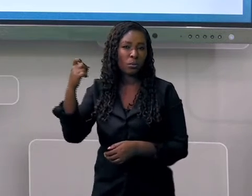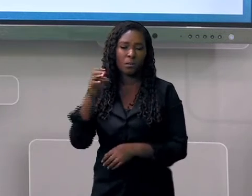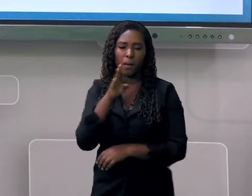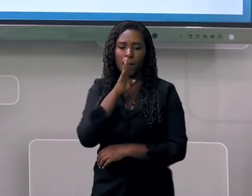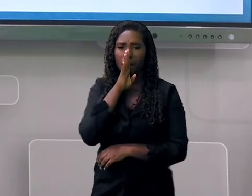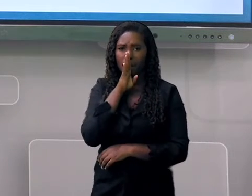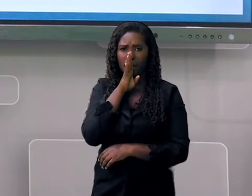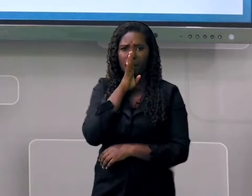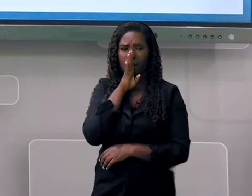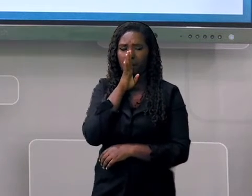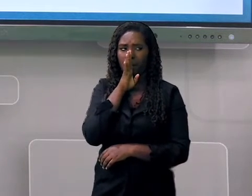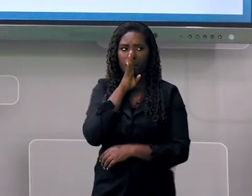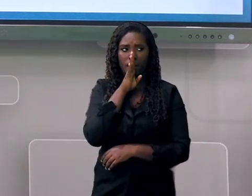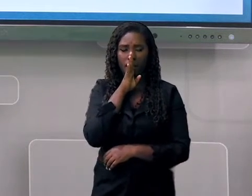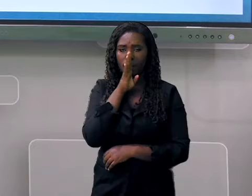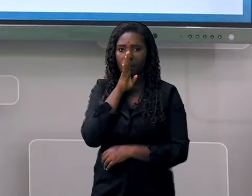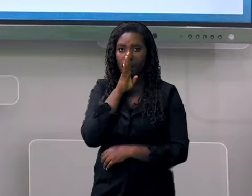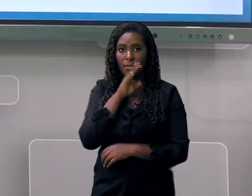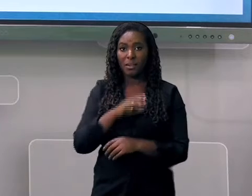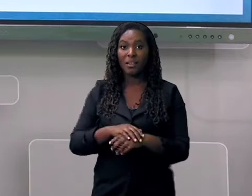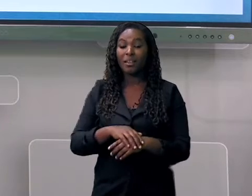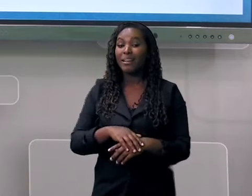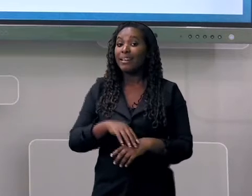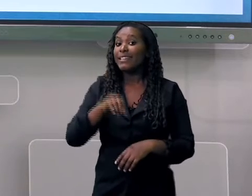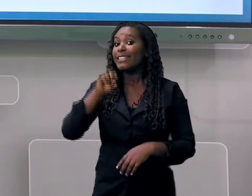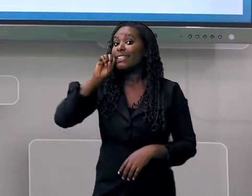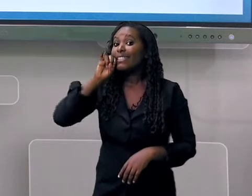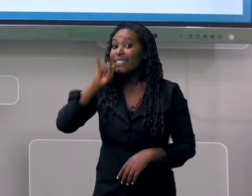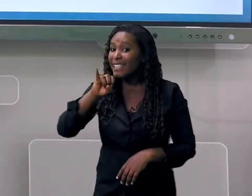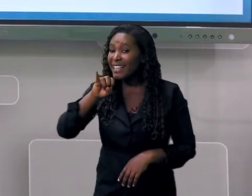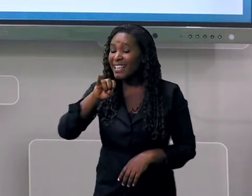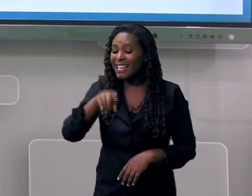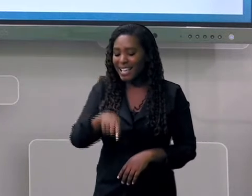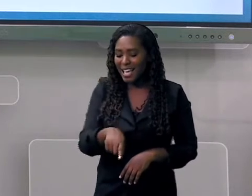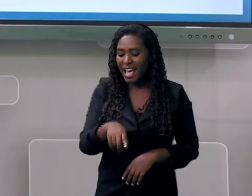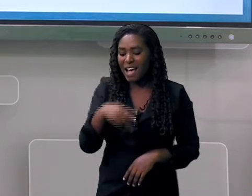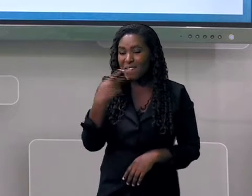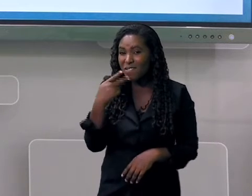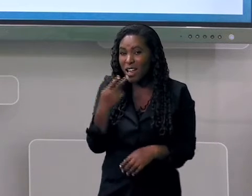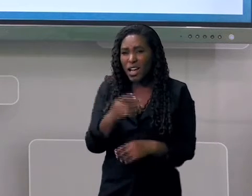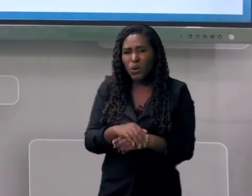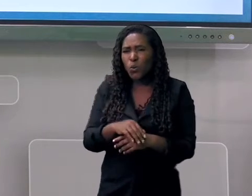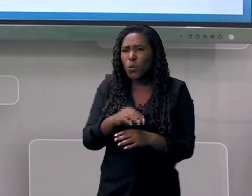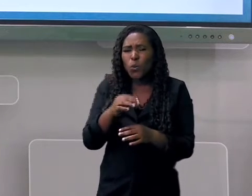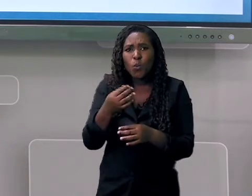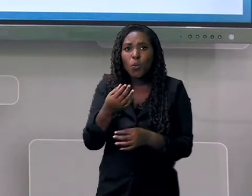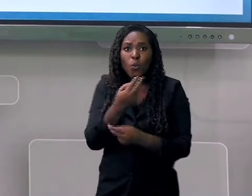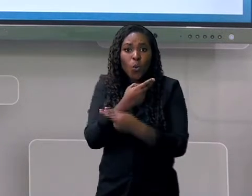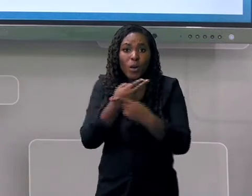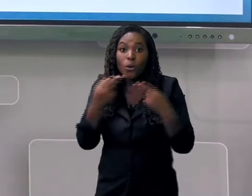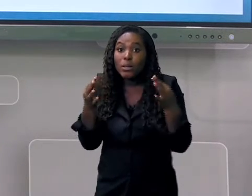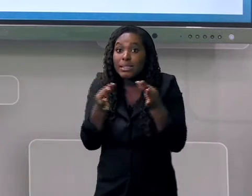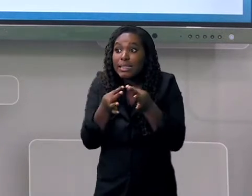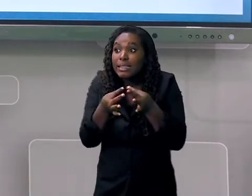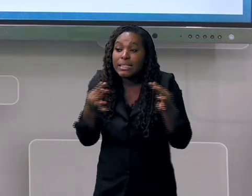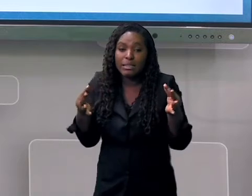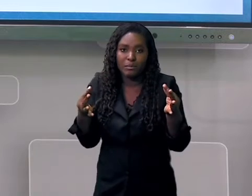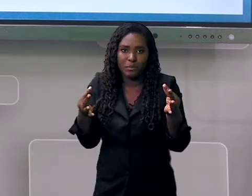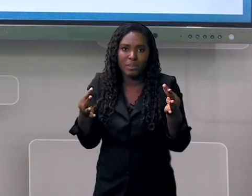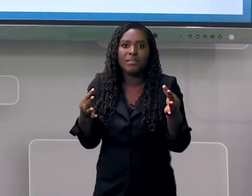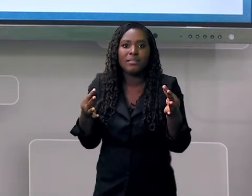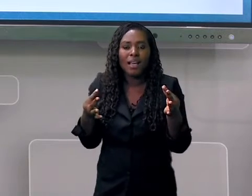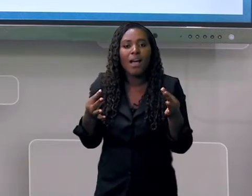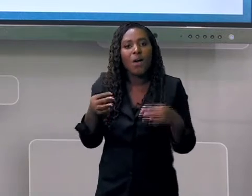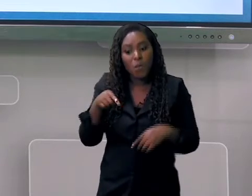que ela balbuciar algo, por mais simples que seja o som. Quando ela começar a balbuciar sons simples, passe